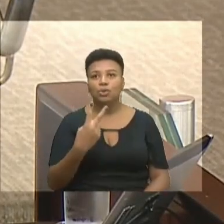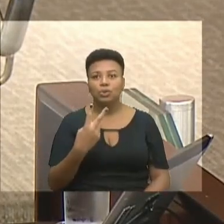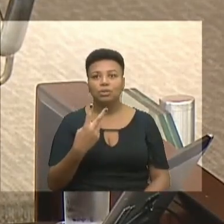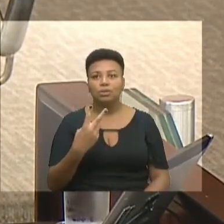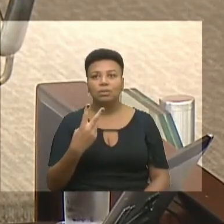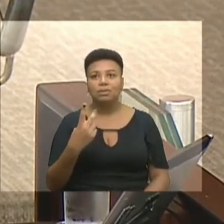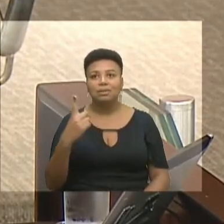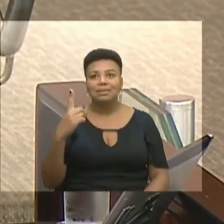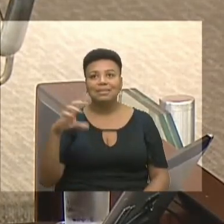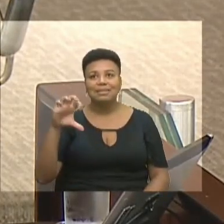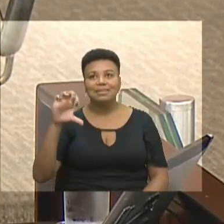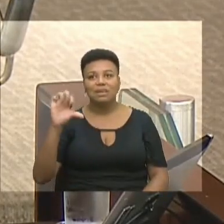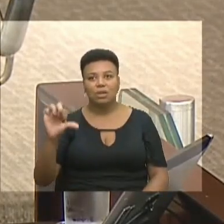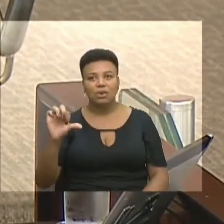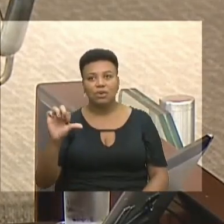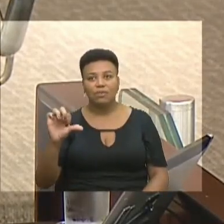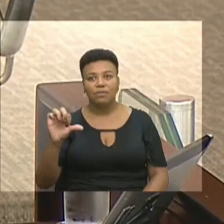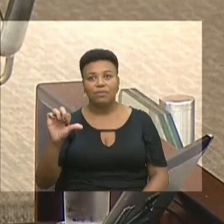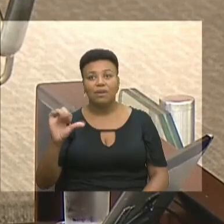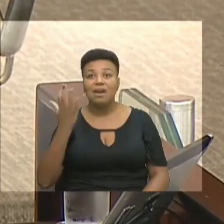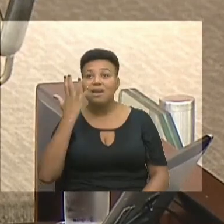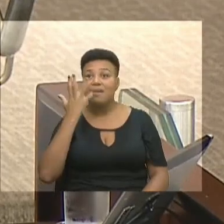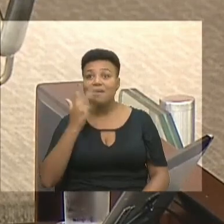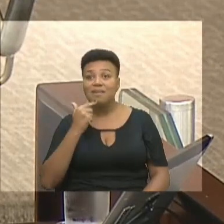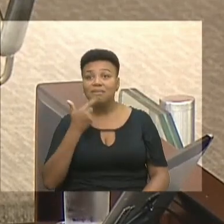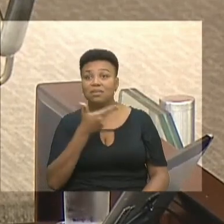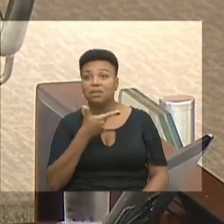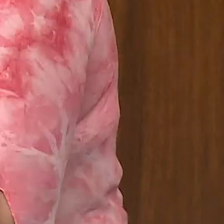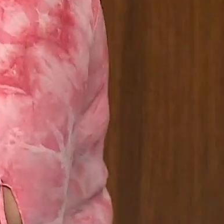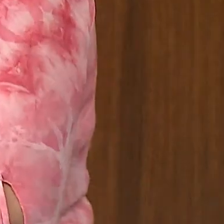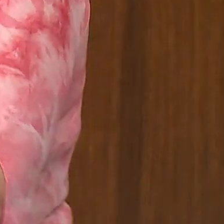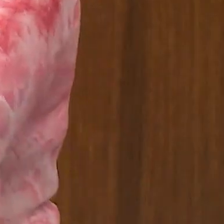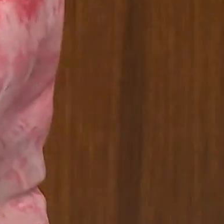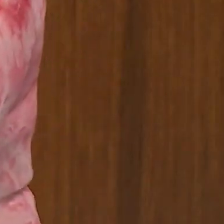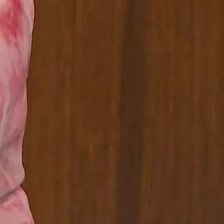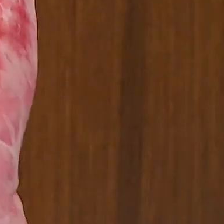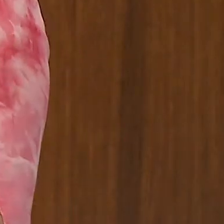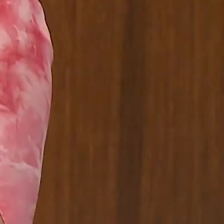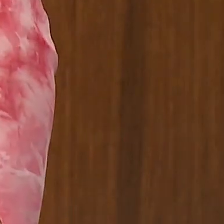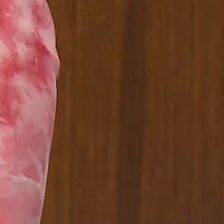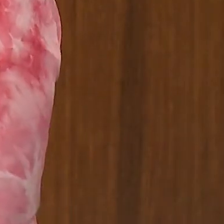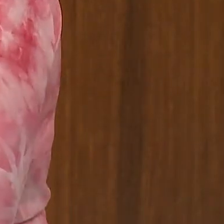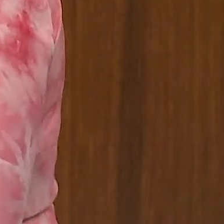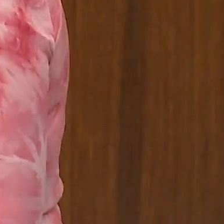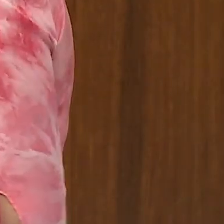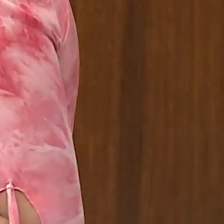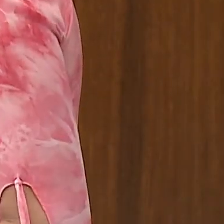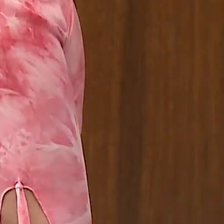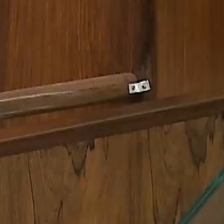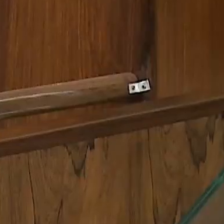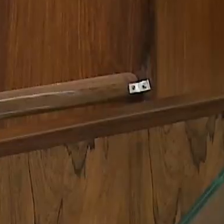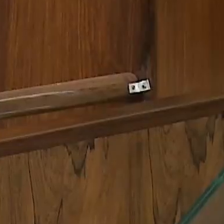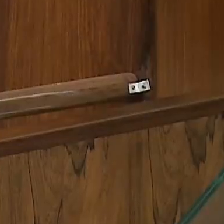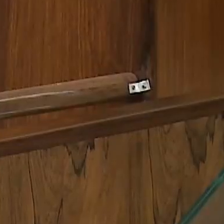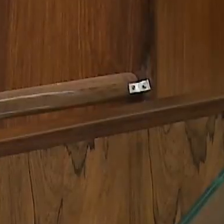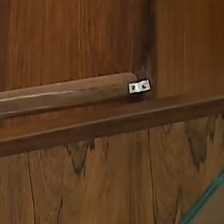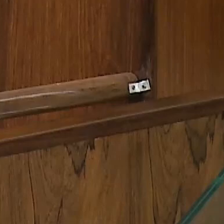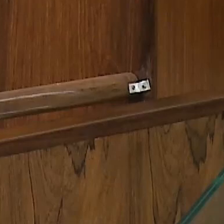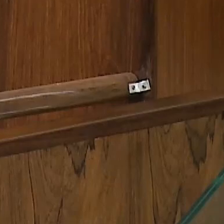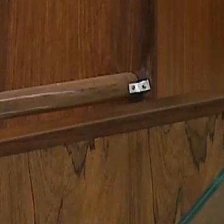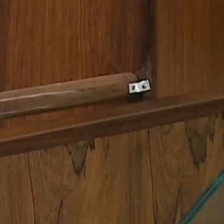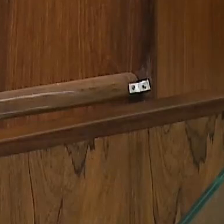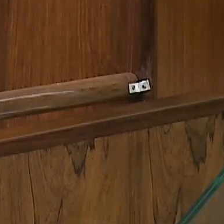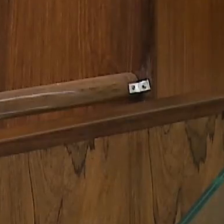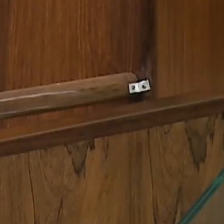219 órfãos de feminicídio já deputada PT também